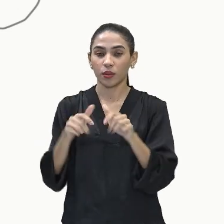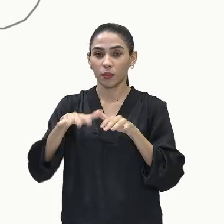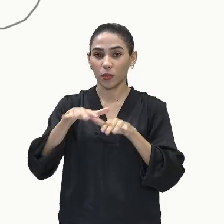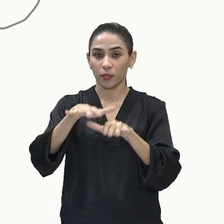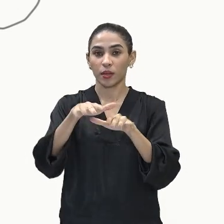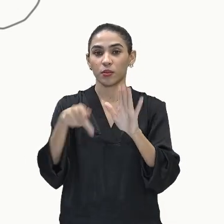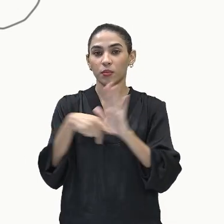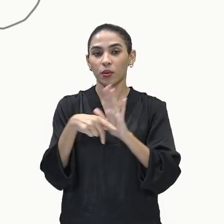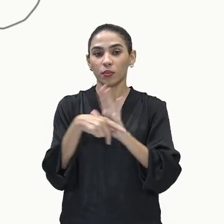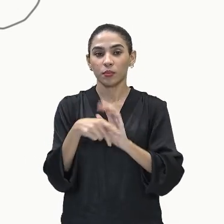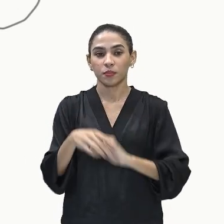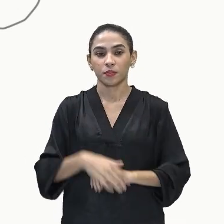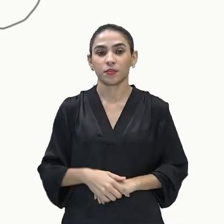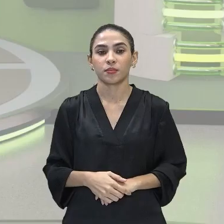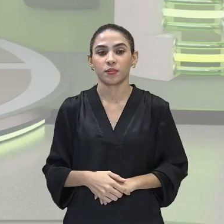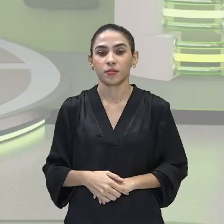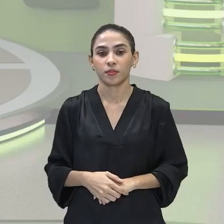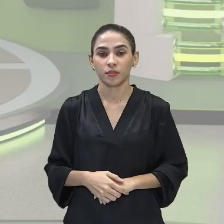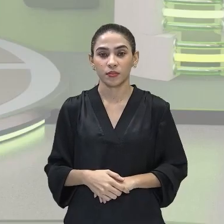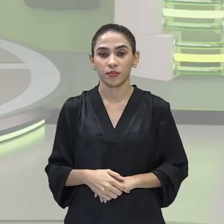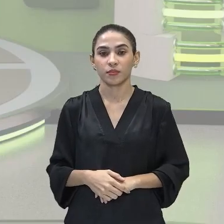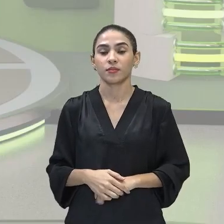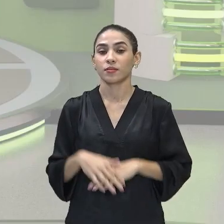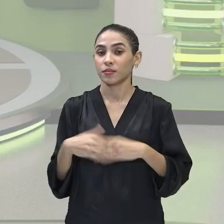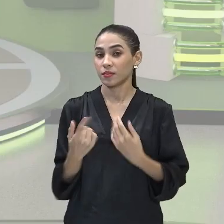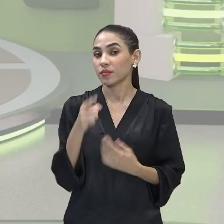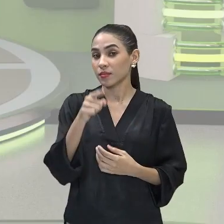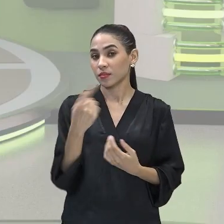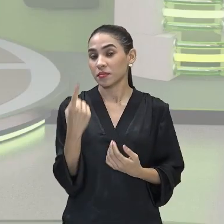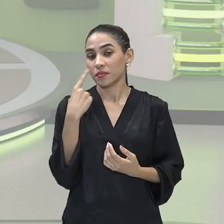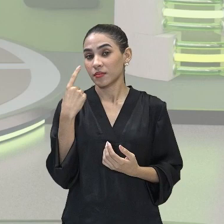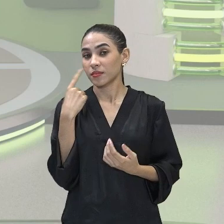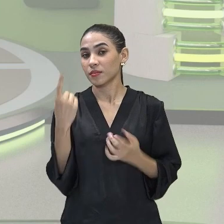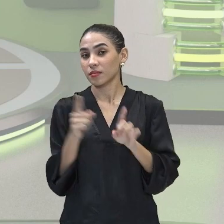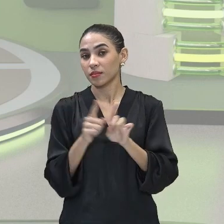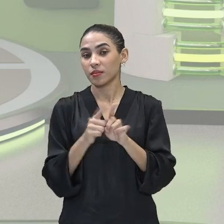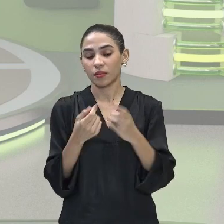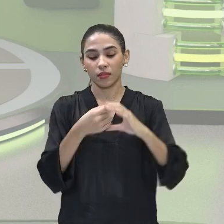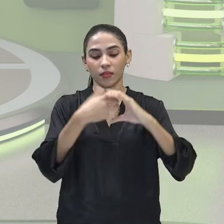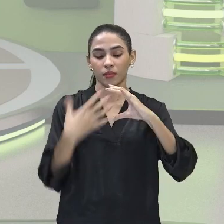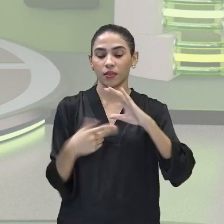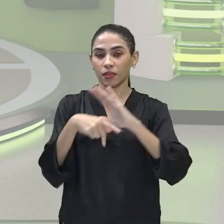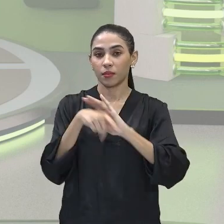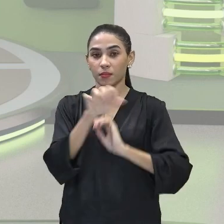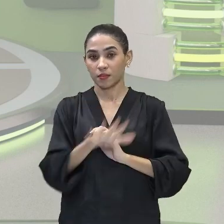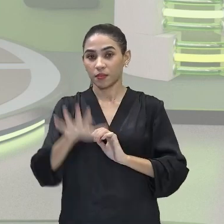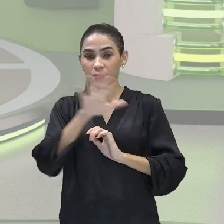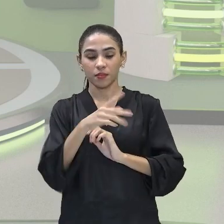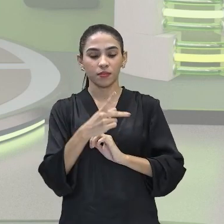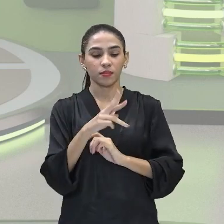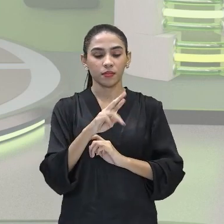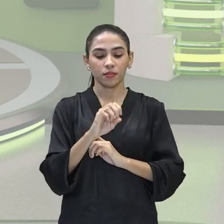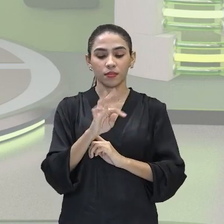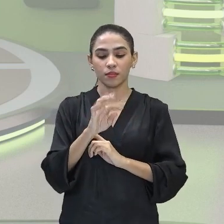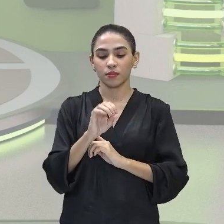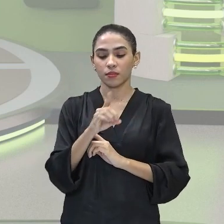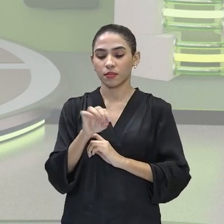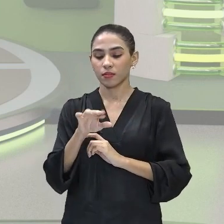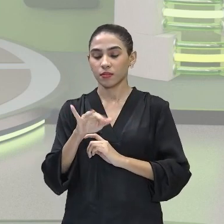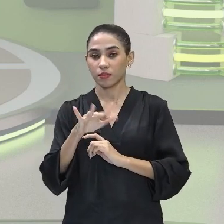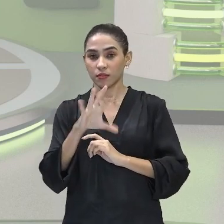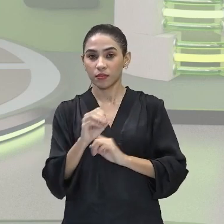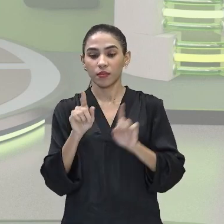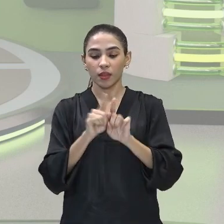desses protozoários, certo? Então, você aí observou, né, que as características gerais dos protozoários, a forma